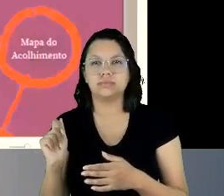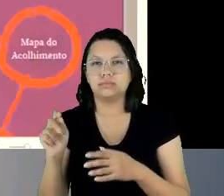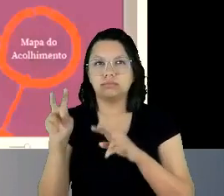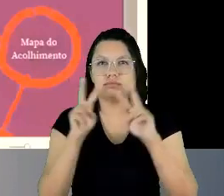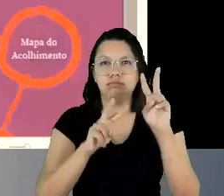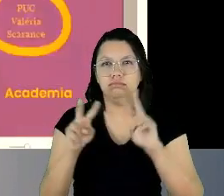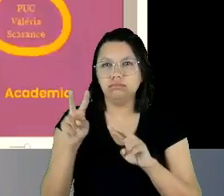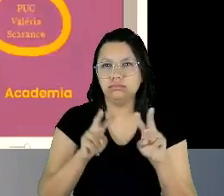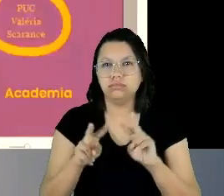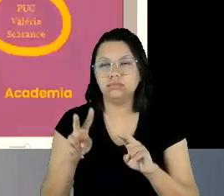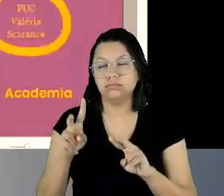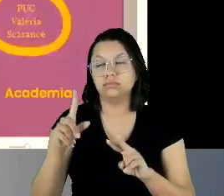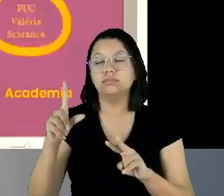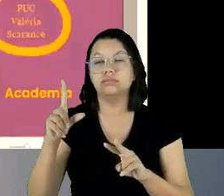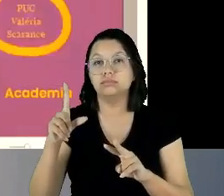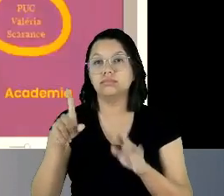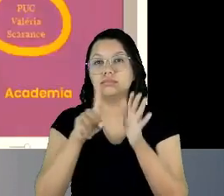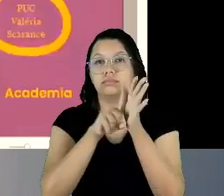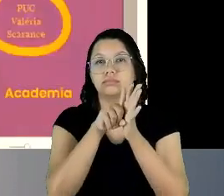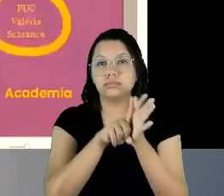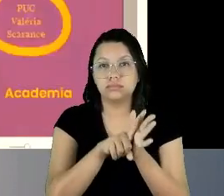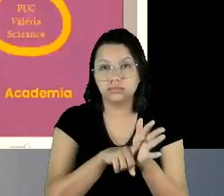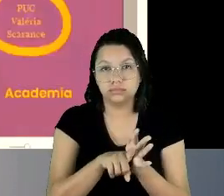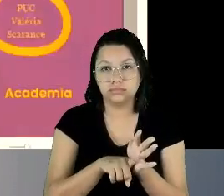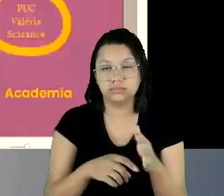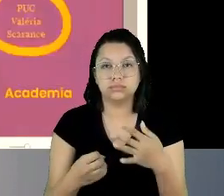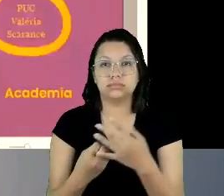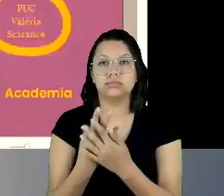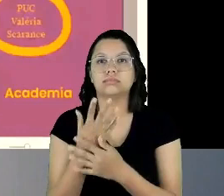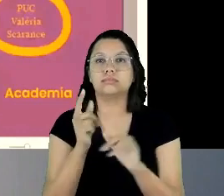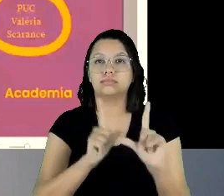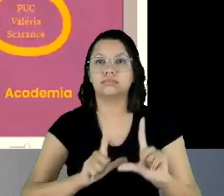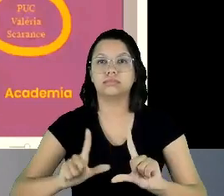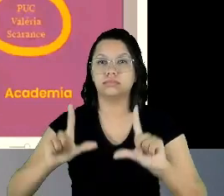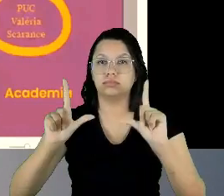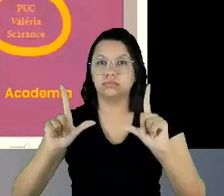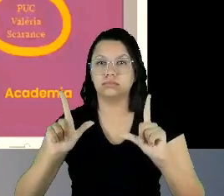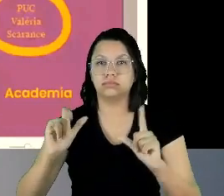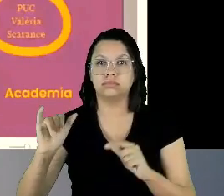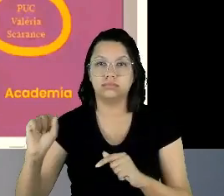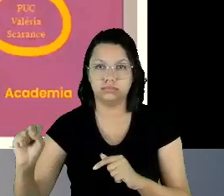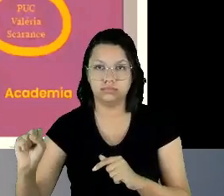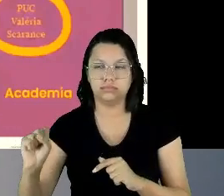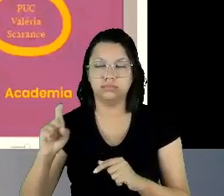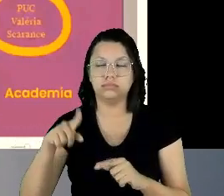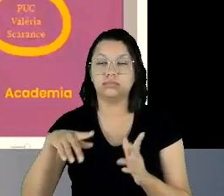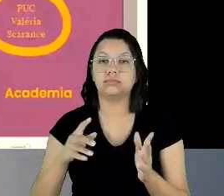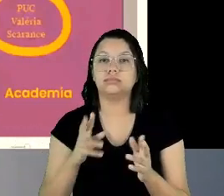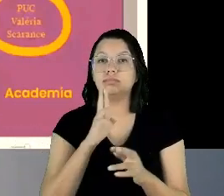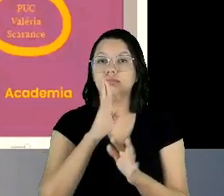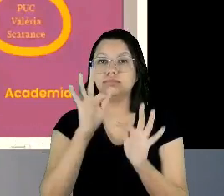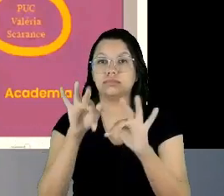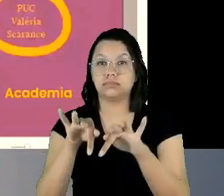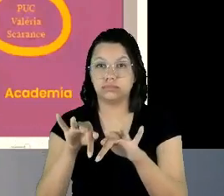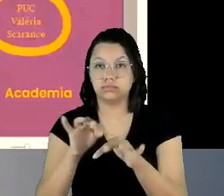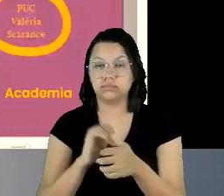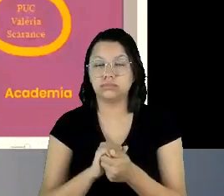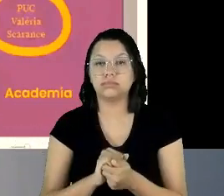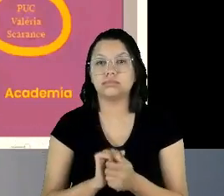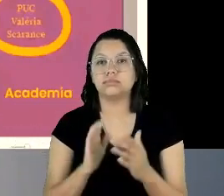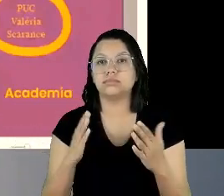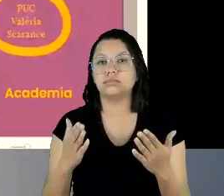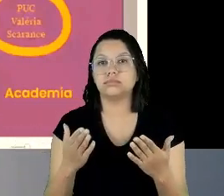na nossa pesquisa para a elaboração da página LIS, que foi o resultado final.